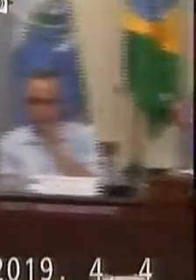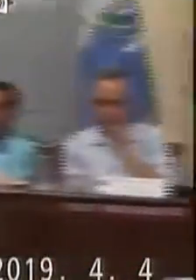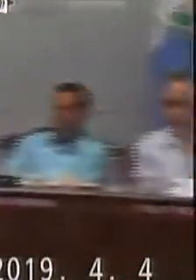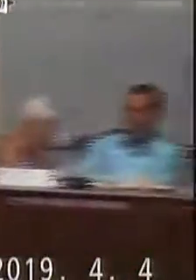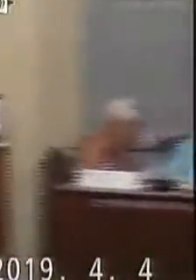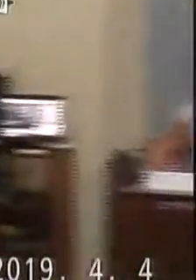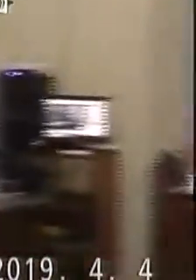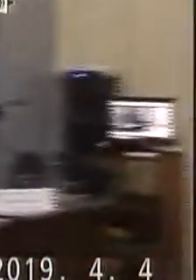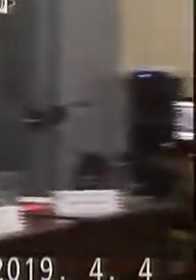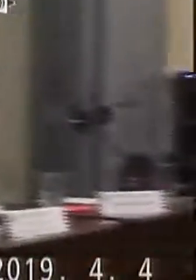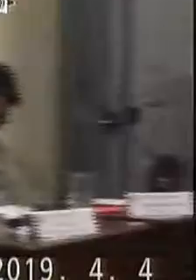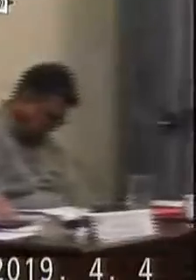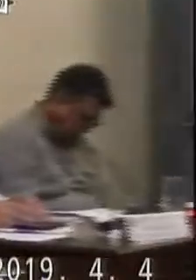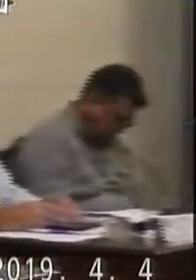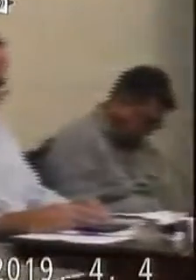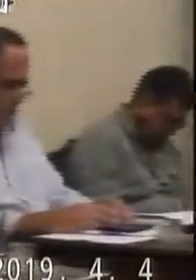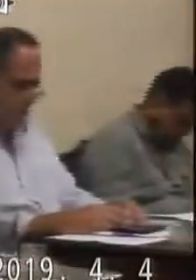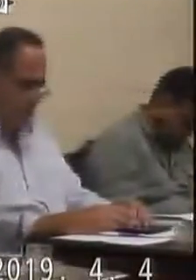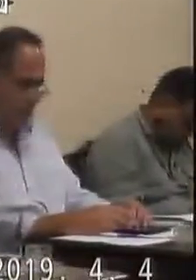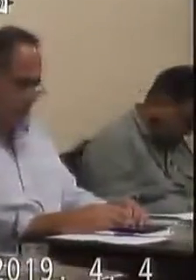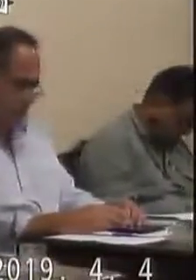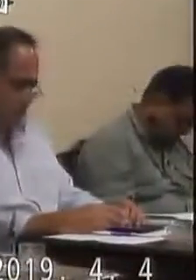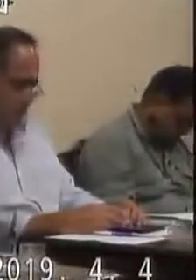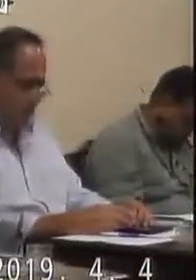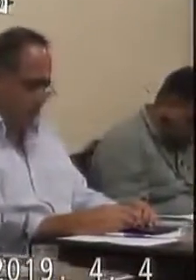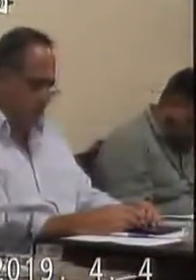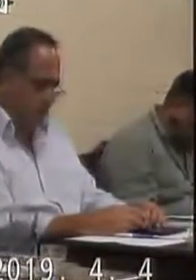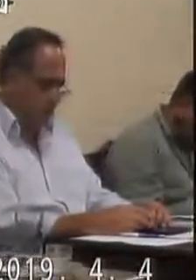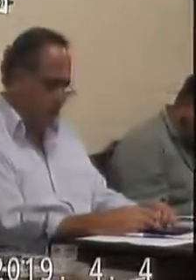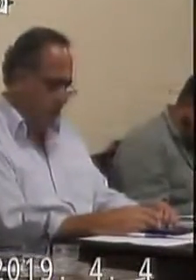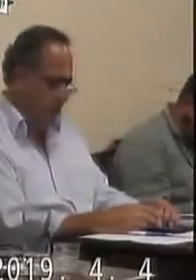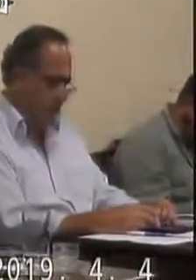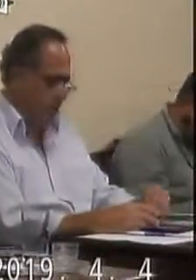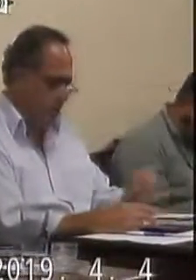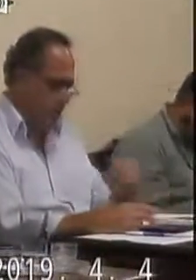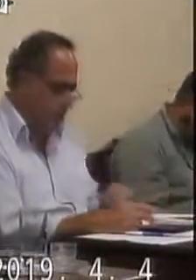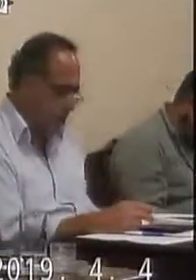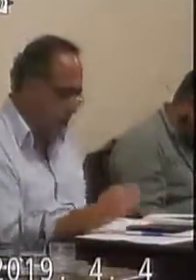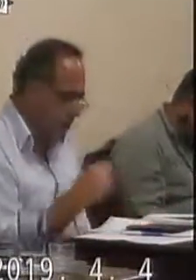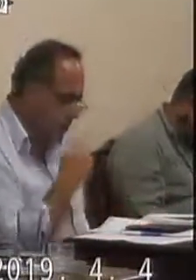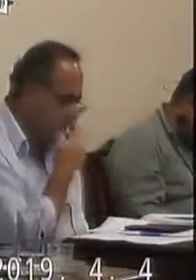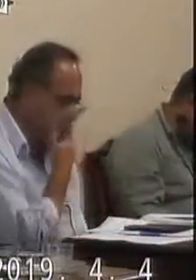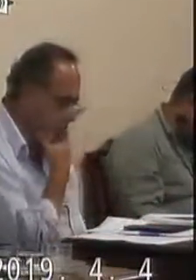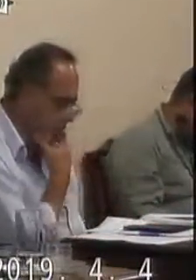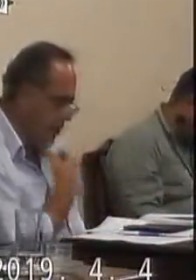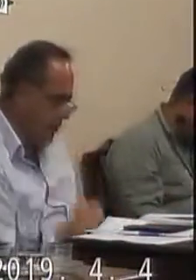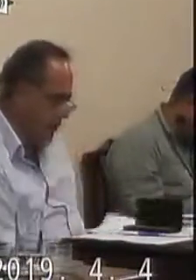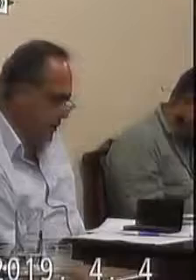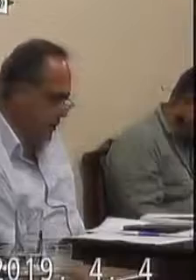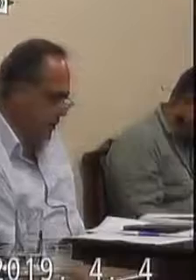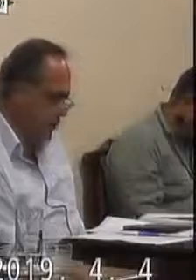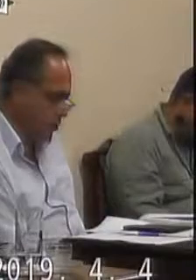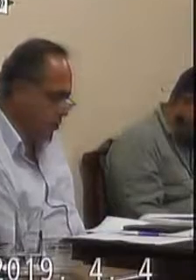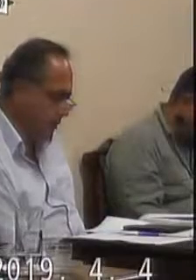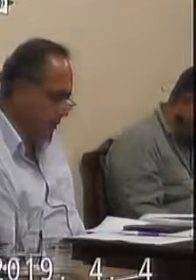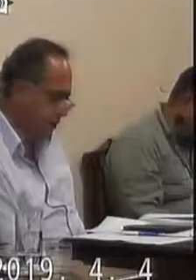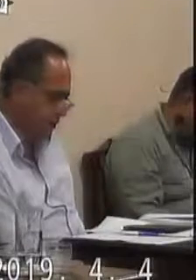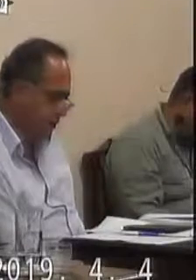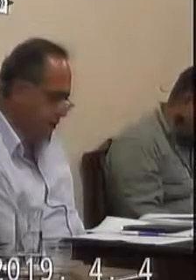Primeiramente, eu queria agradecer aos meus pares por todos aí terem corroborado e assinado esse requerimento de minha